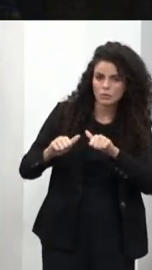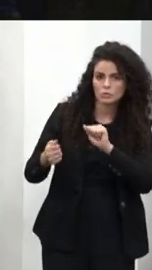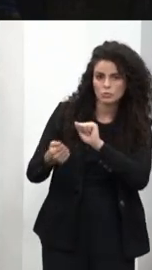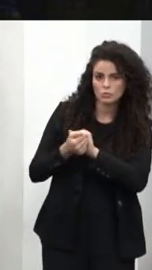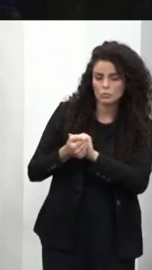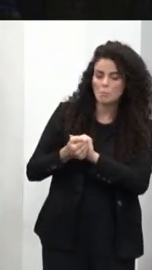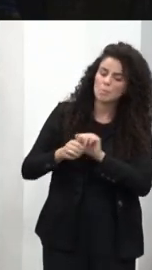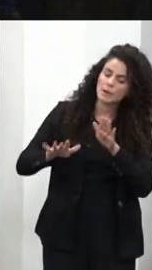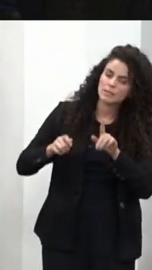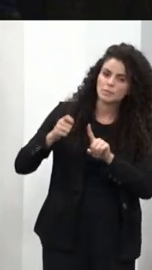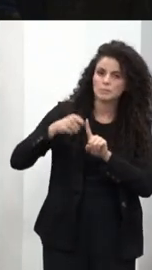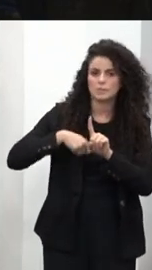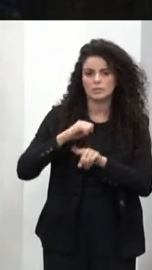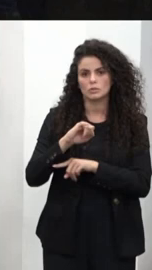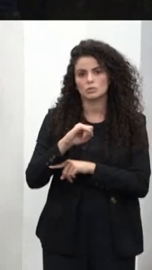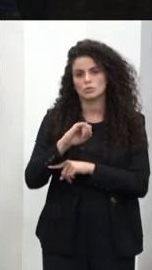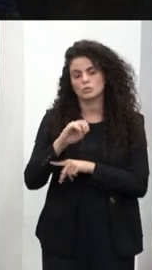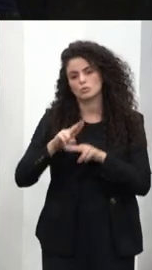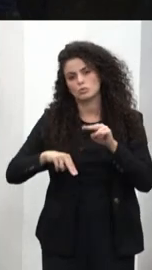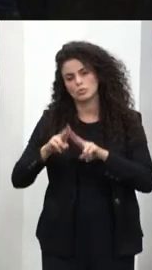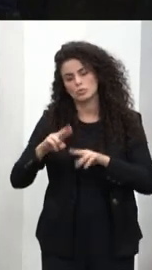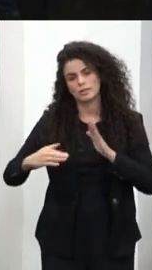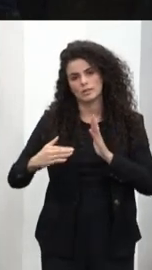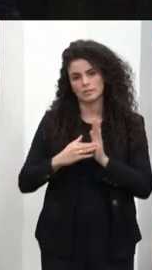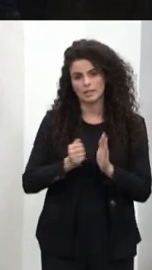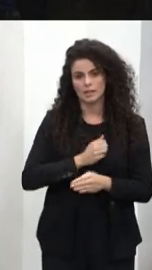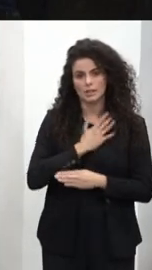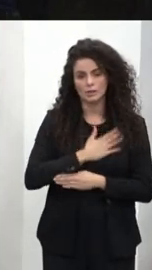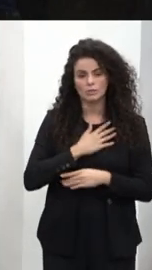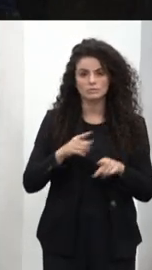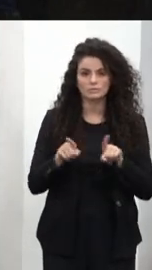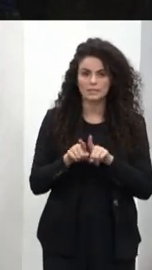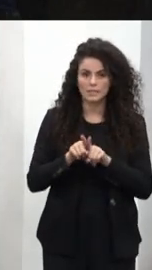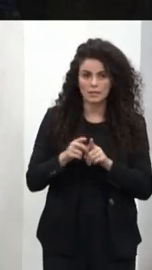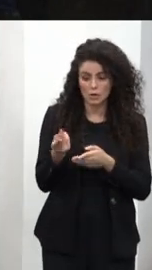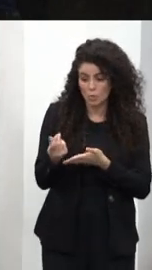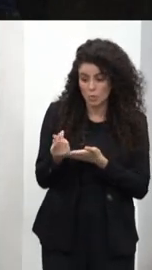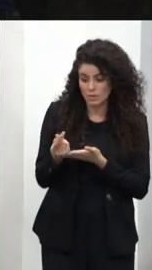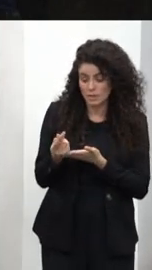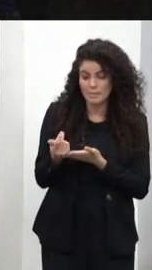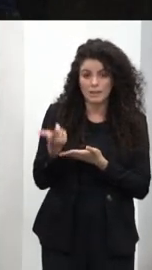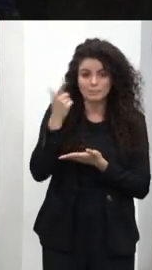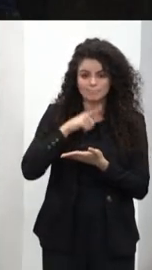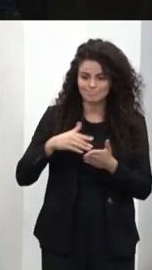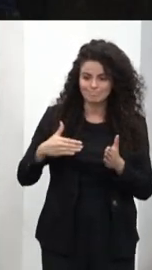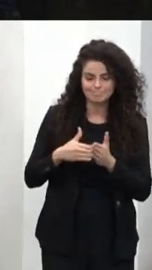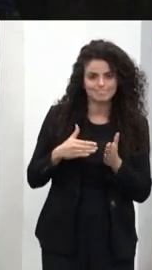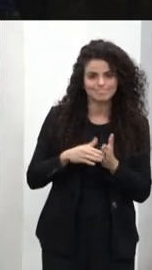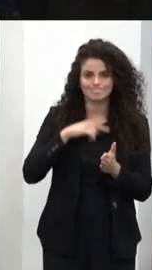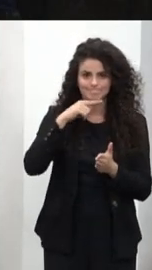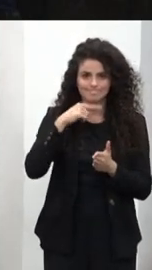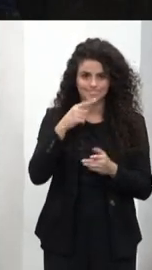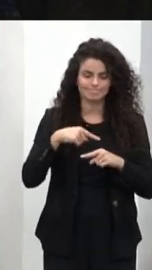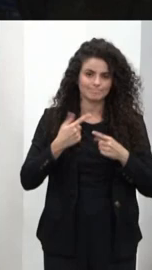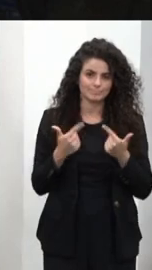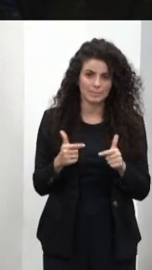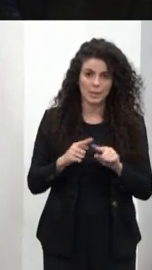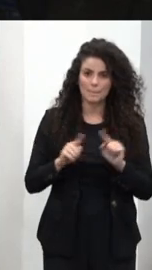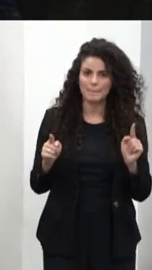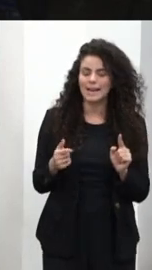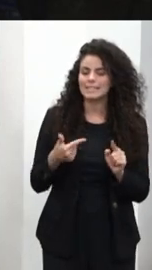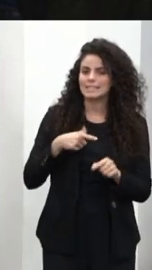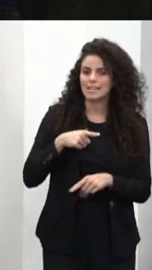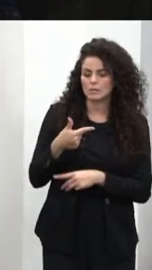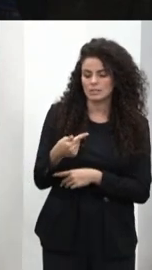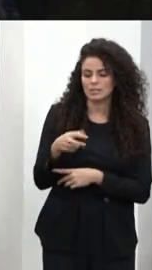o item 18 realizar nova adequação orçamentária reversão não temos prazo mas aqui que entra a questão dos Tais 75%